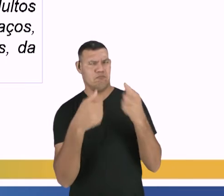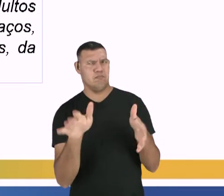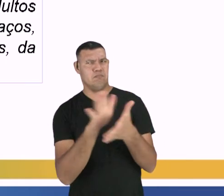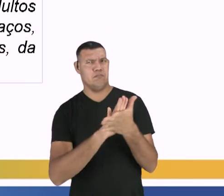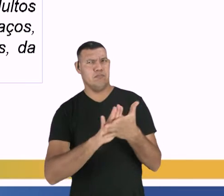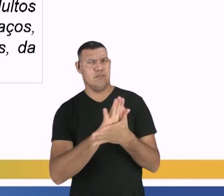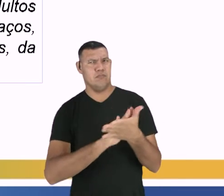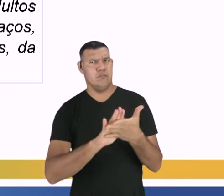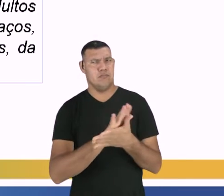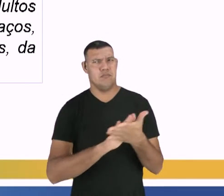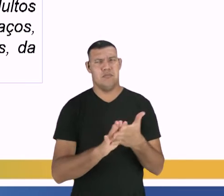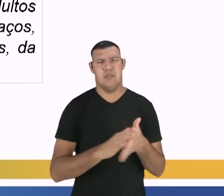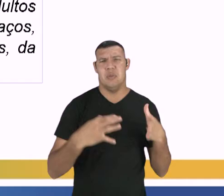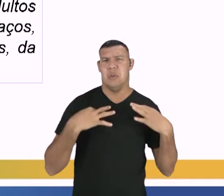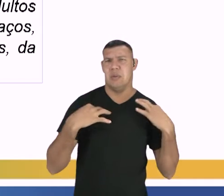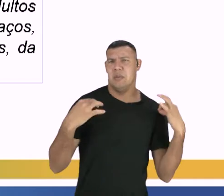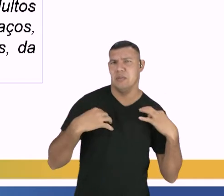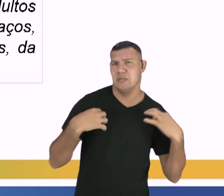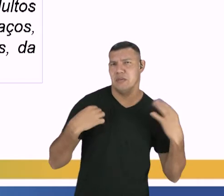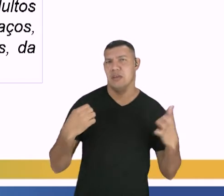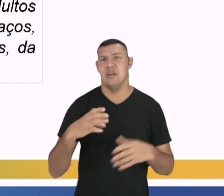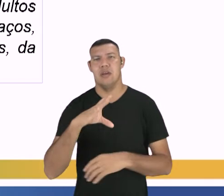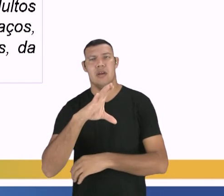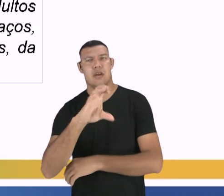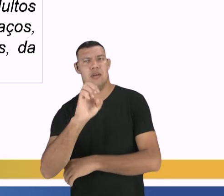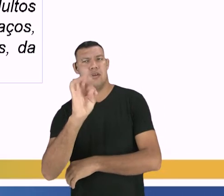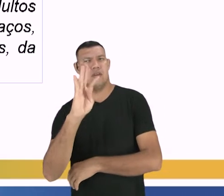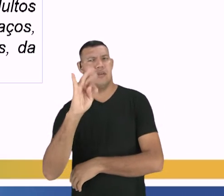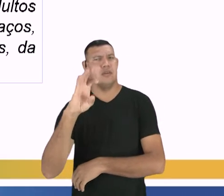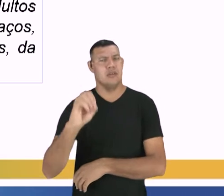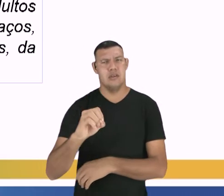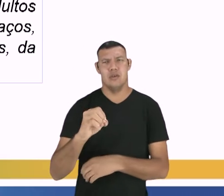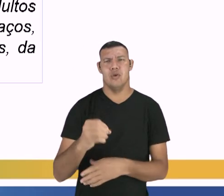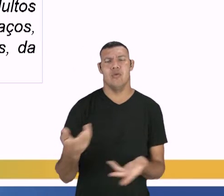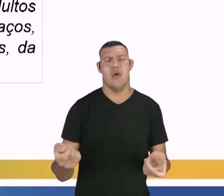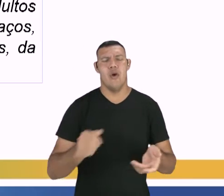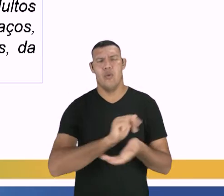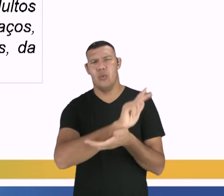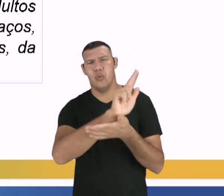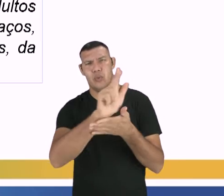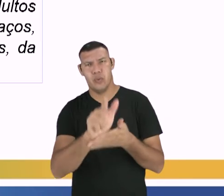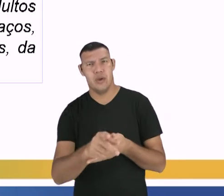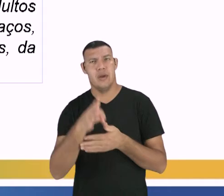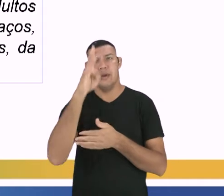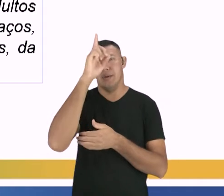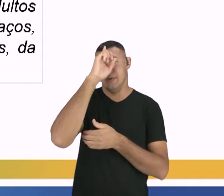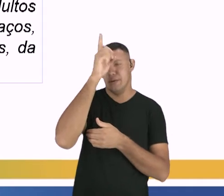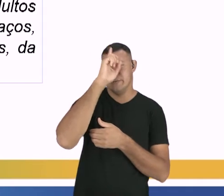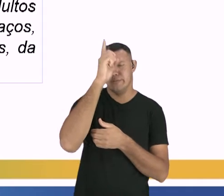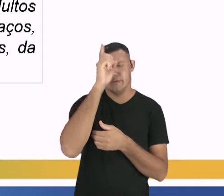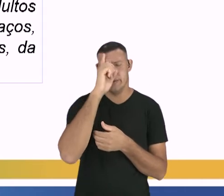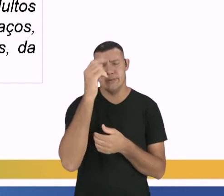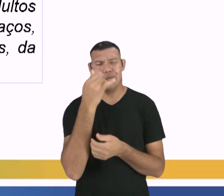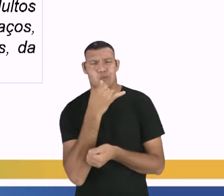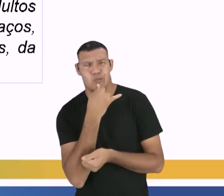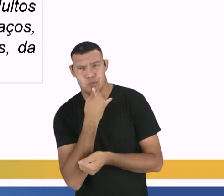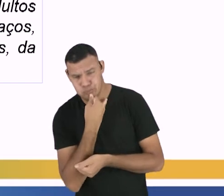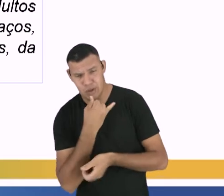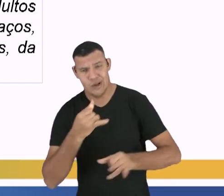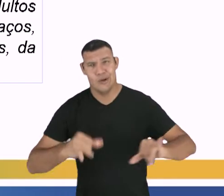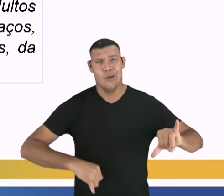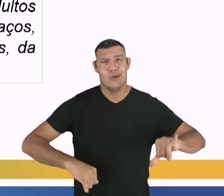nada, peças de pano, cetins, cretones, cobertores que os adultos lamentavam. Sofriam